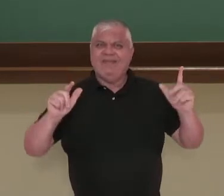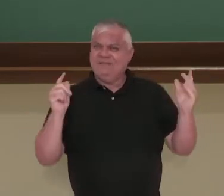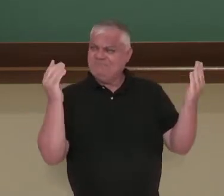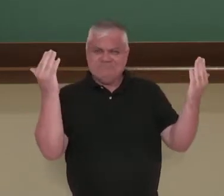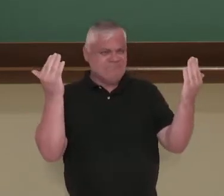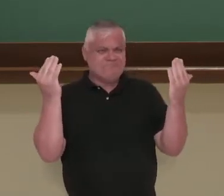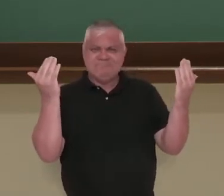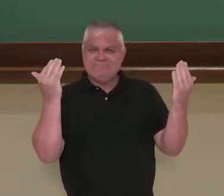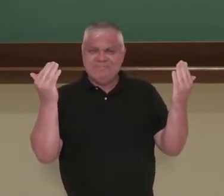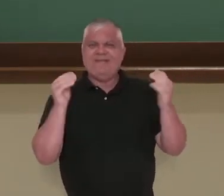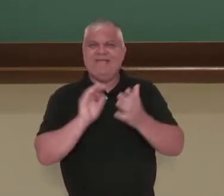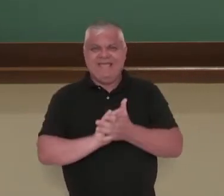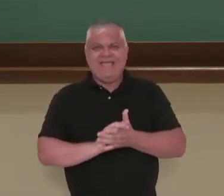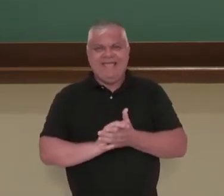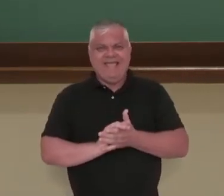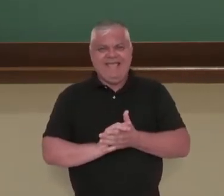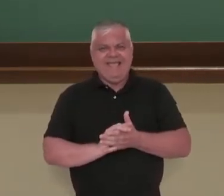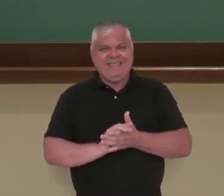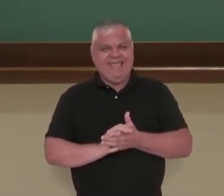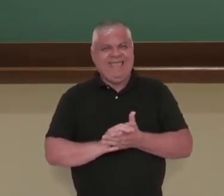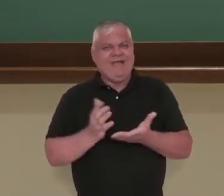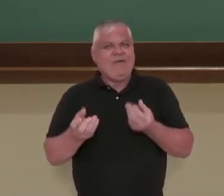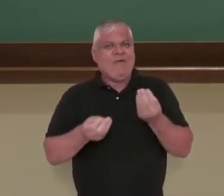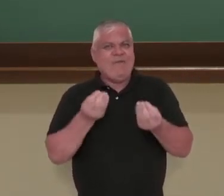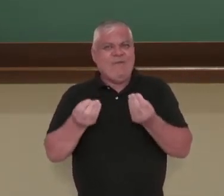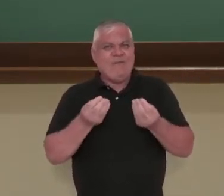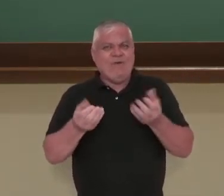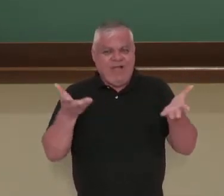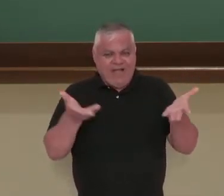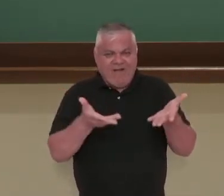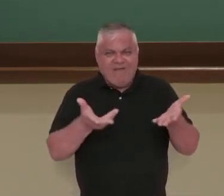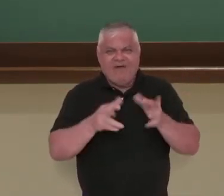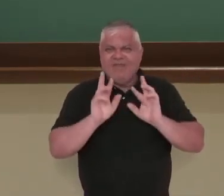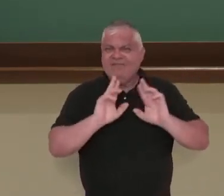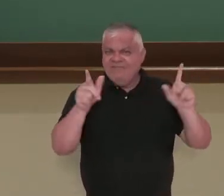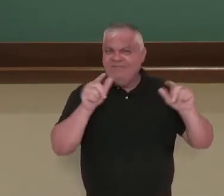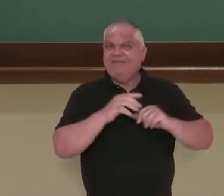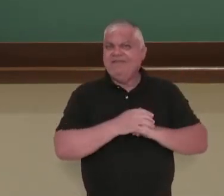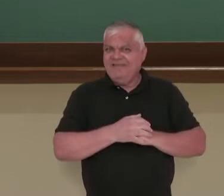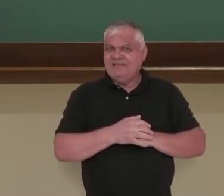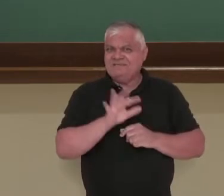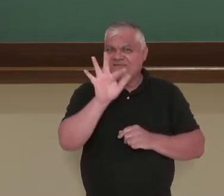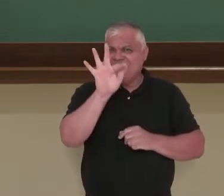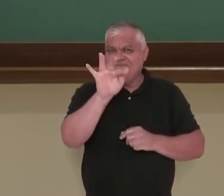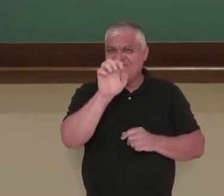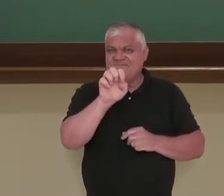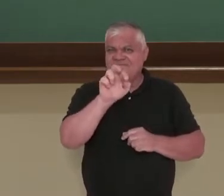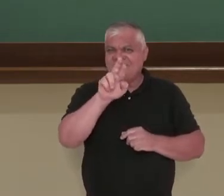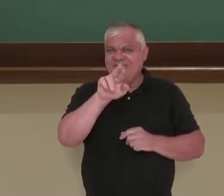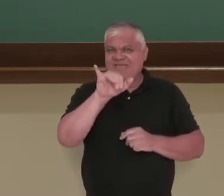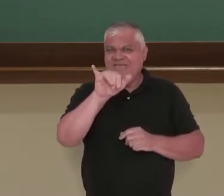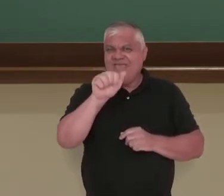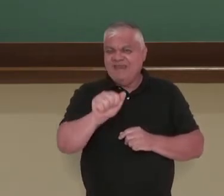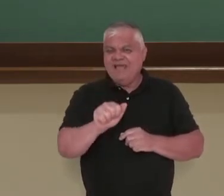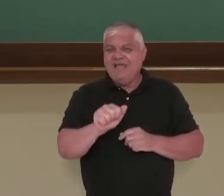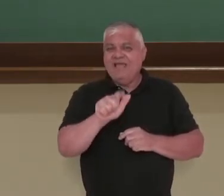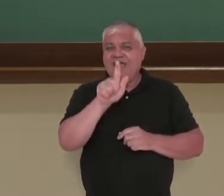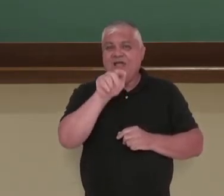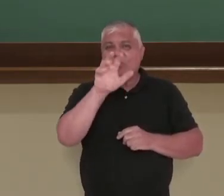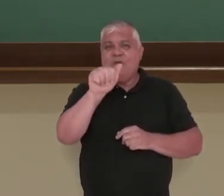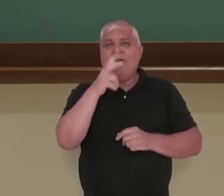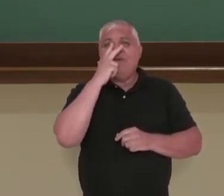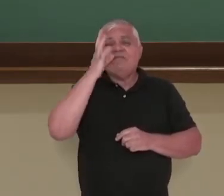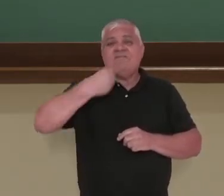poema para um poema mais atual como Ferreira Goulart? Sim, Com isso, chegamos